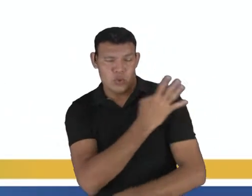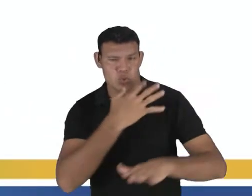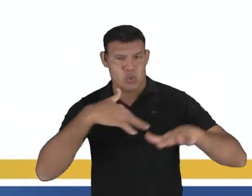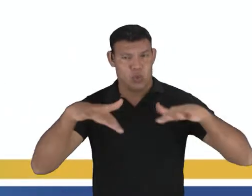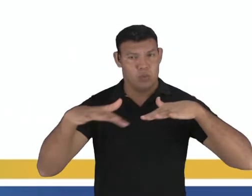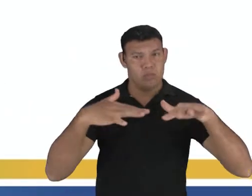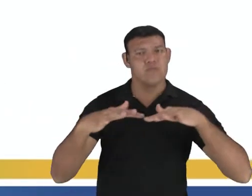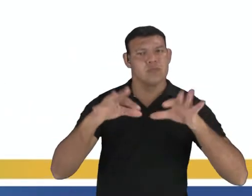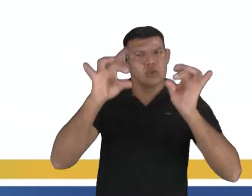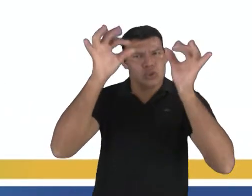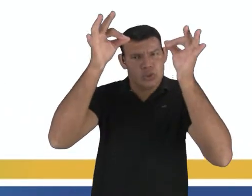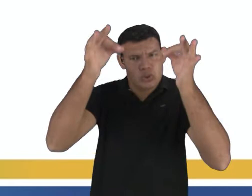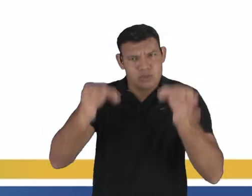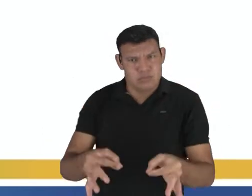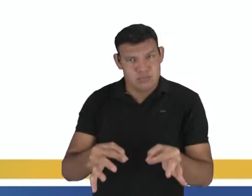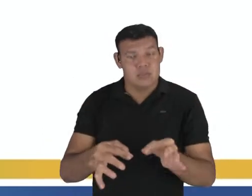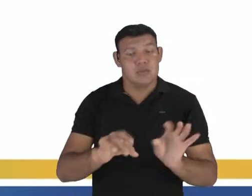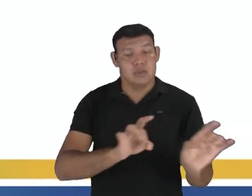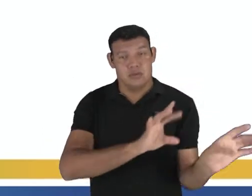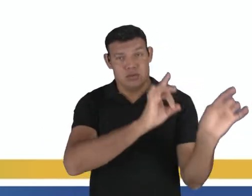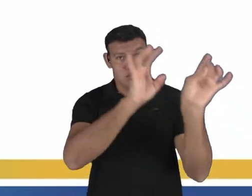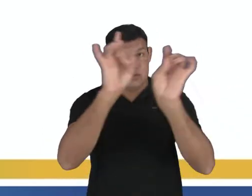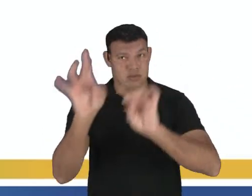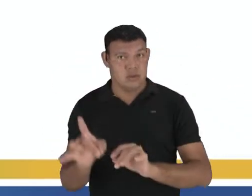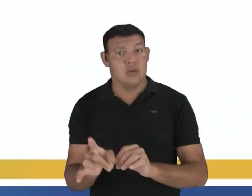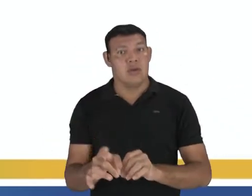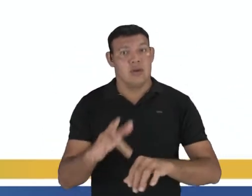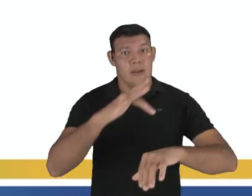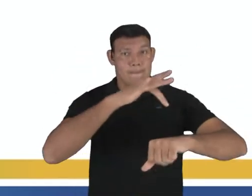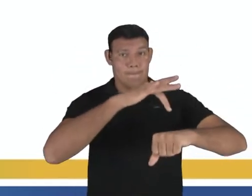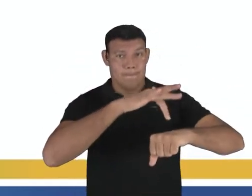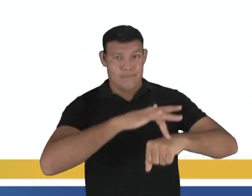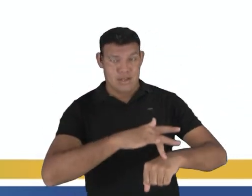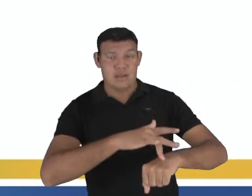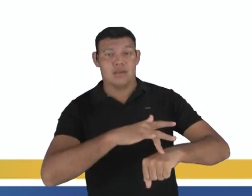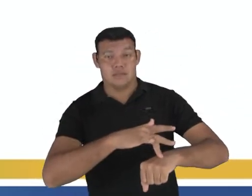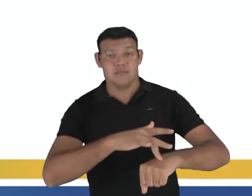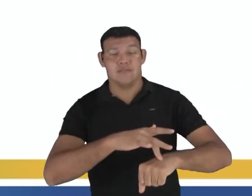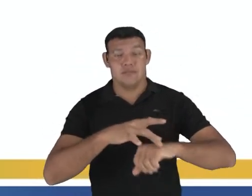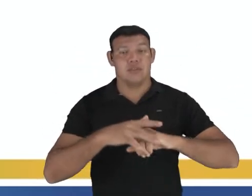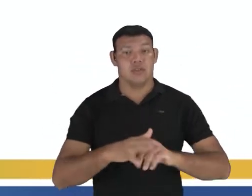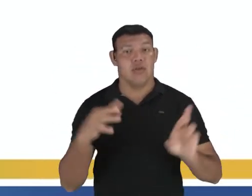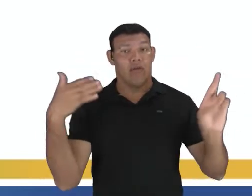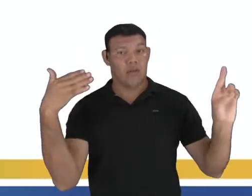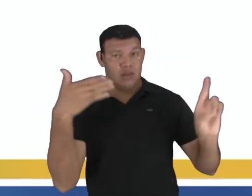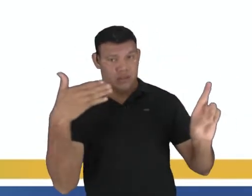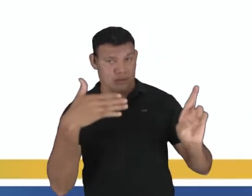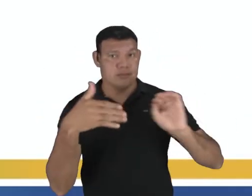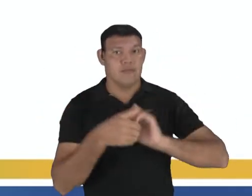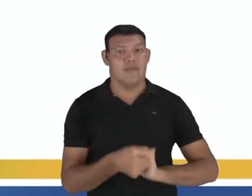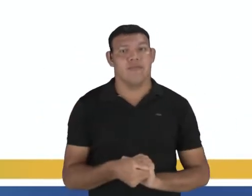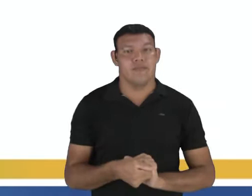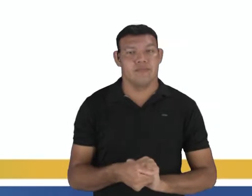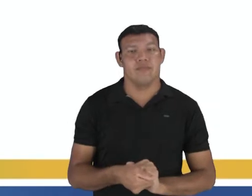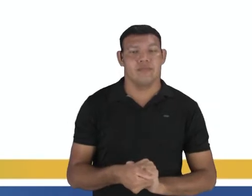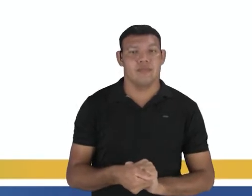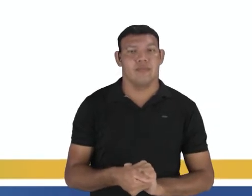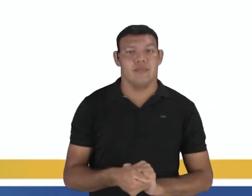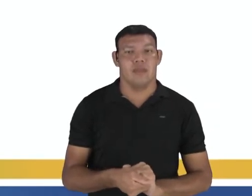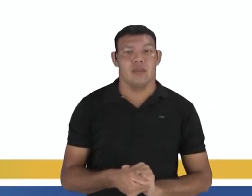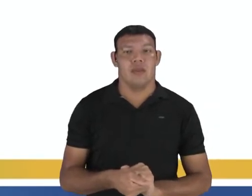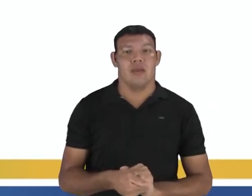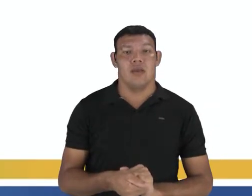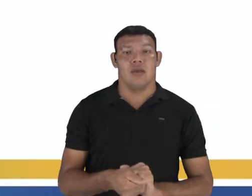movimentos específicos. Por outro lado, o balé é o nome que permite fazer referência à peça